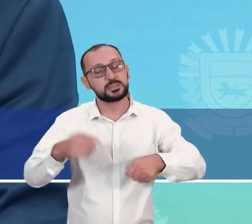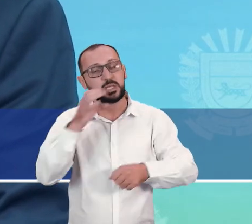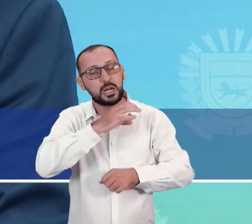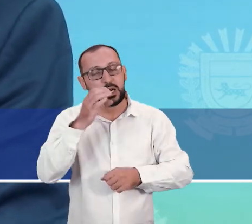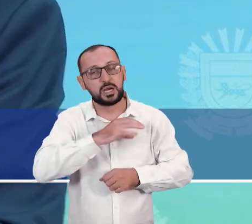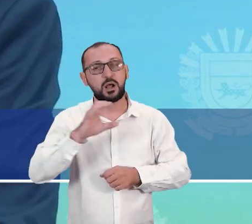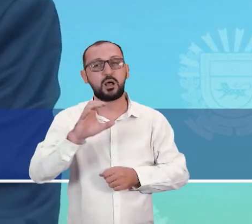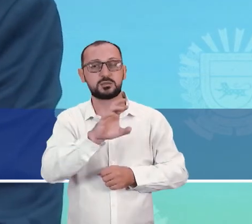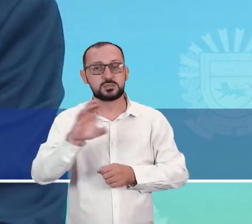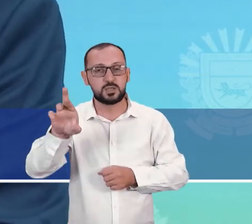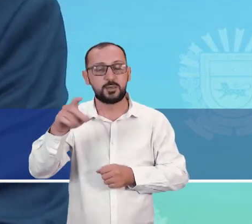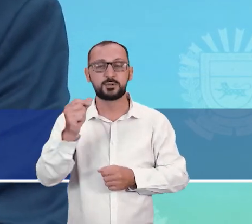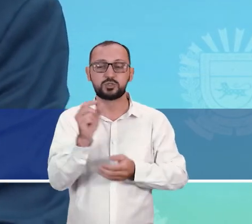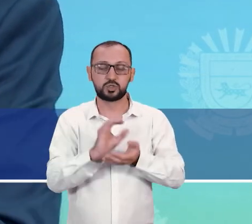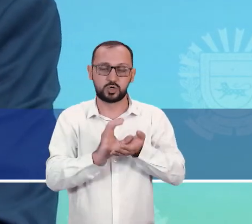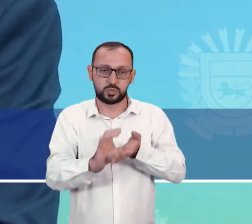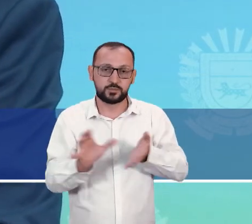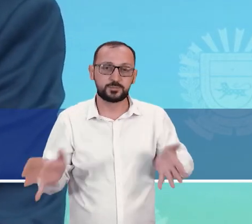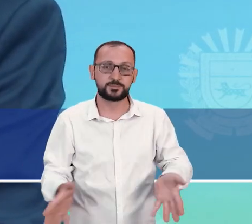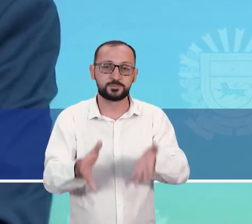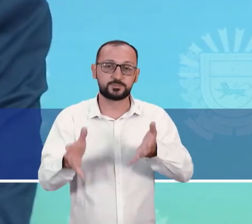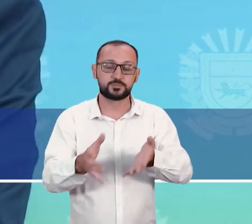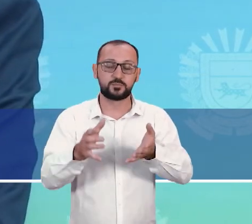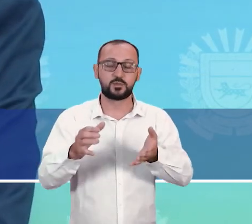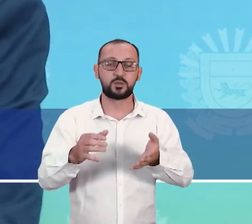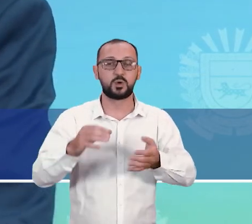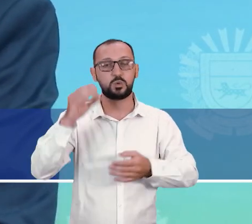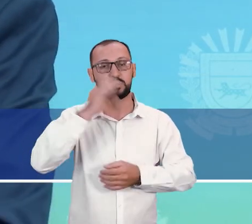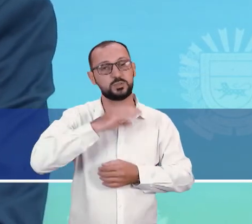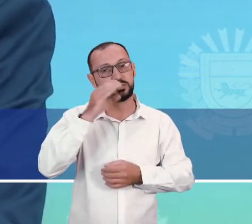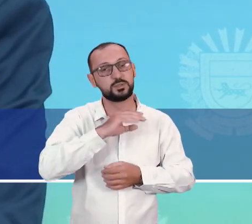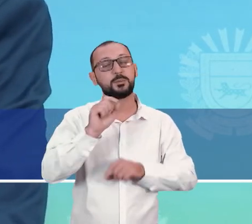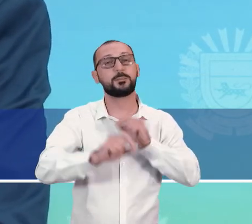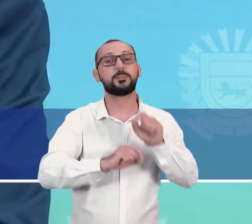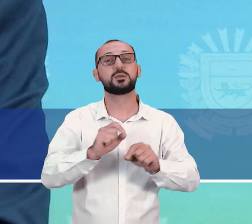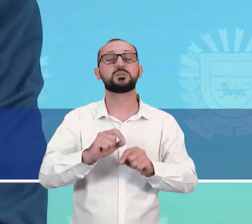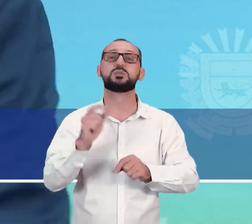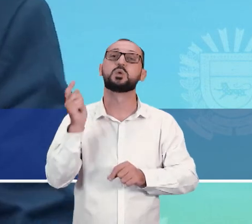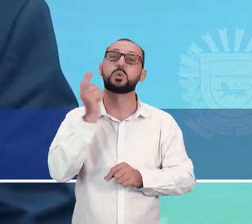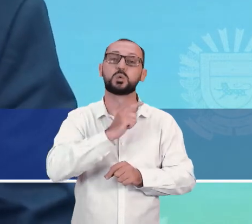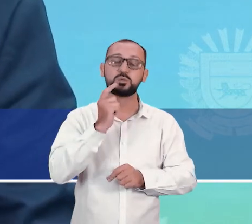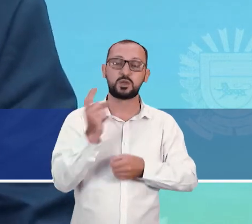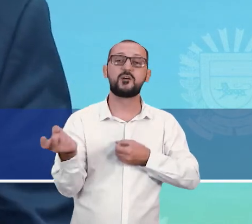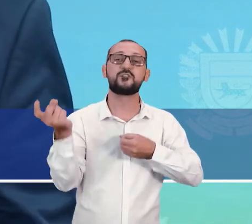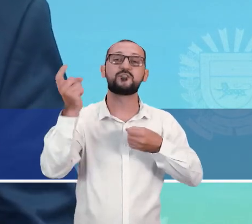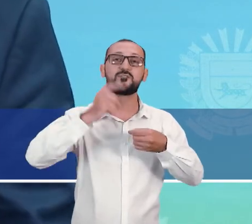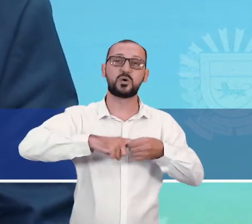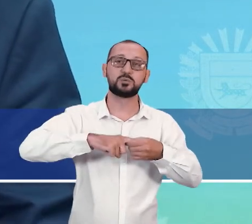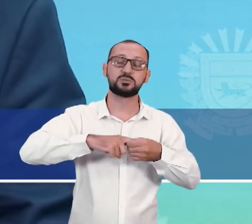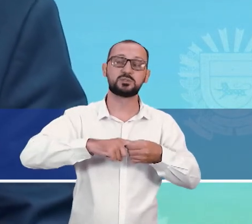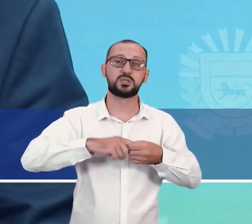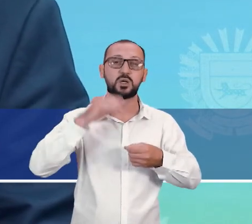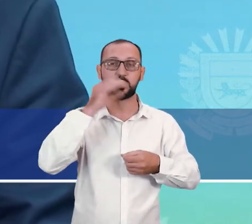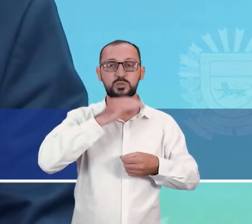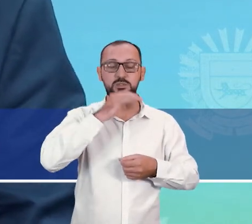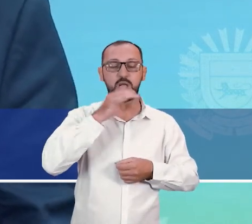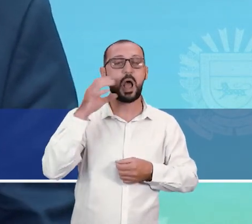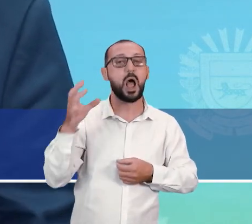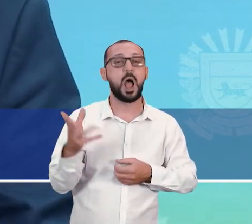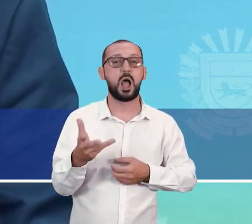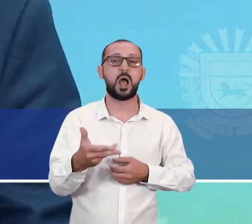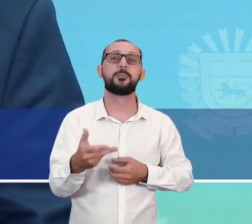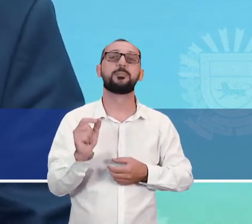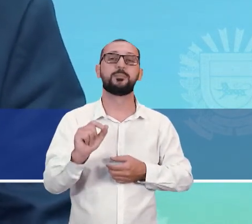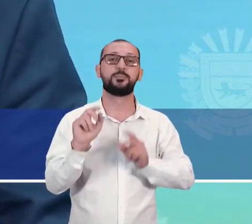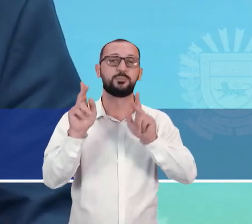realmente comece a priorizar alguns investimentos que ela deve fazer por uma questão emergencial, para que realmente dê um retorno